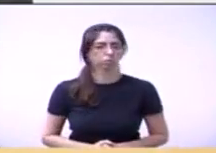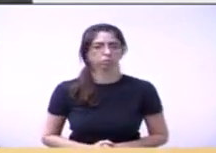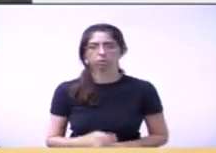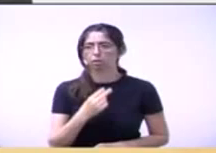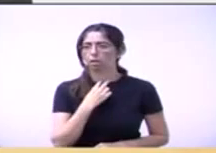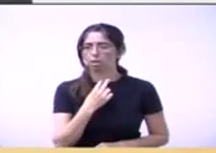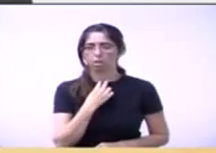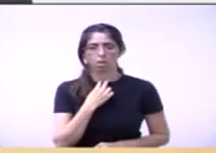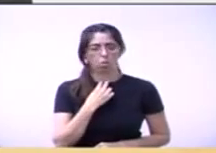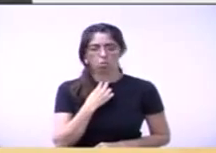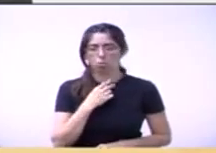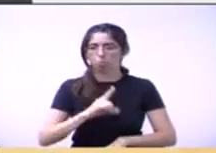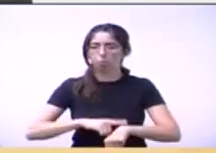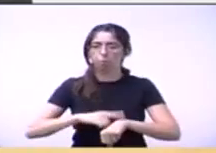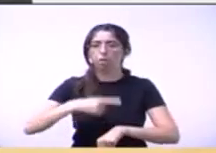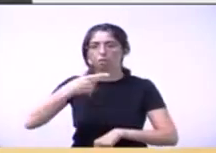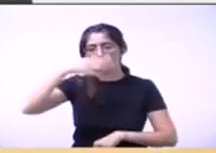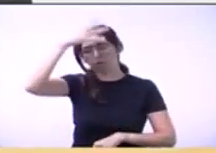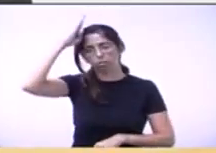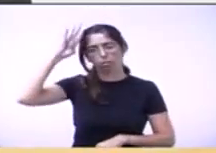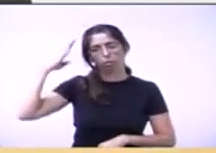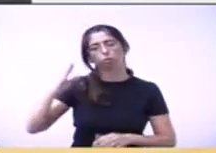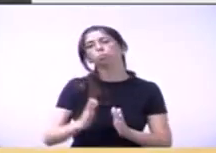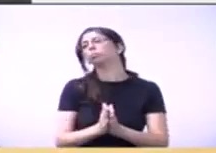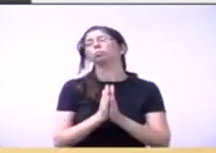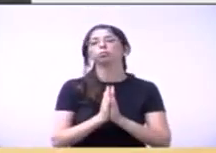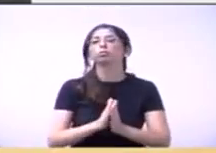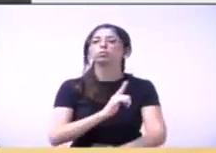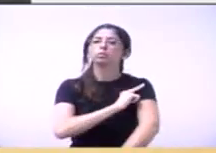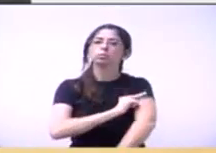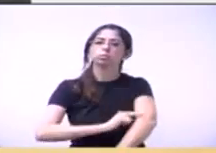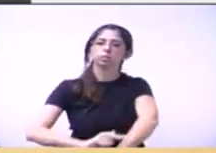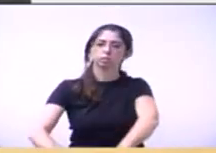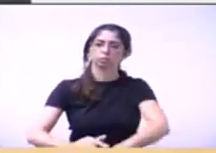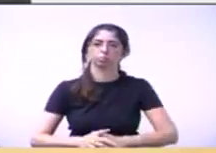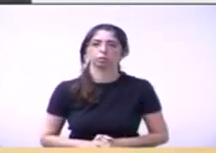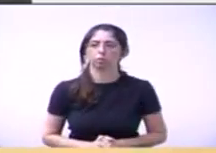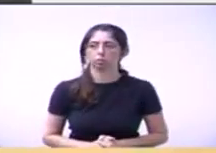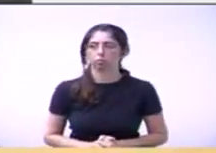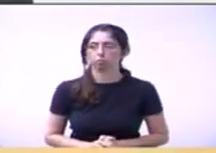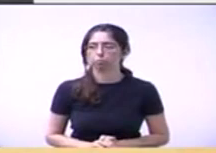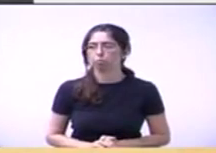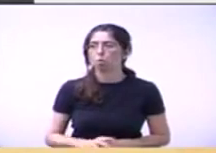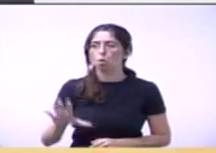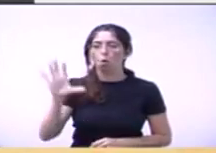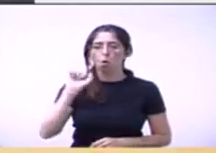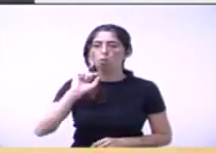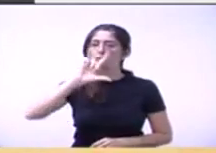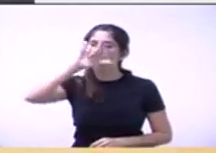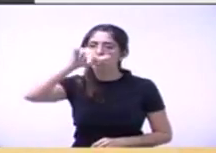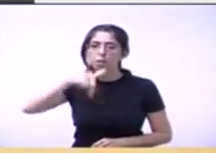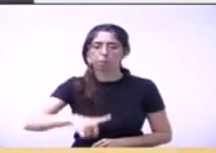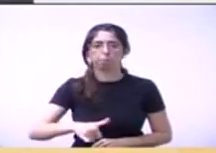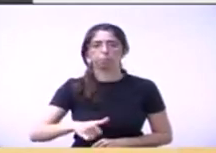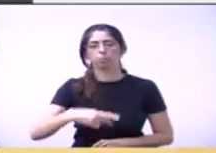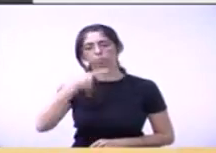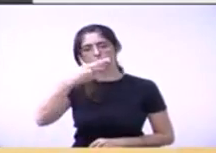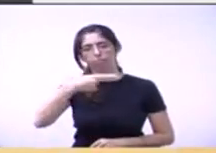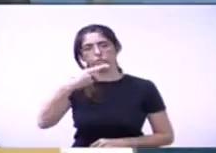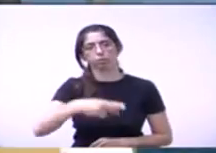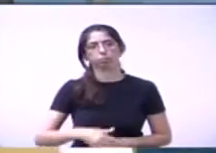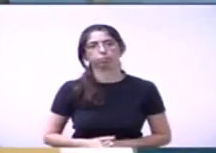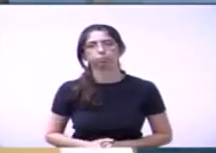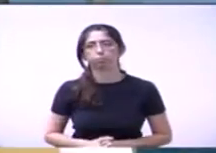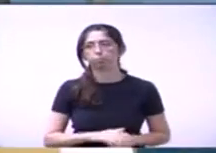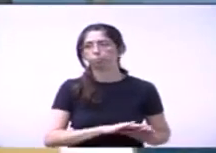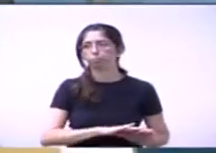Mas, durante a fala, eu peço, por favor, que vocês ouçam e depois fiquem à vontade para se manifestar. Pode continuar, vereador.